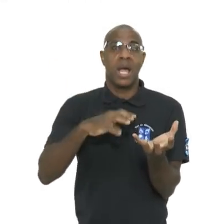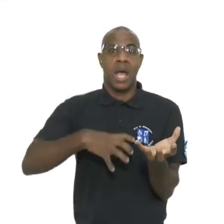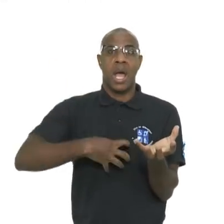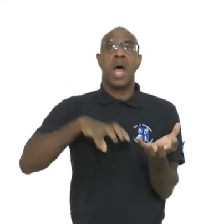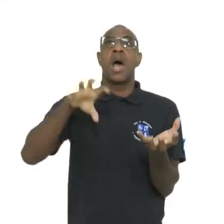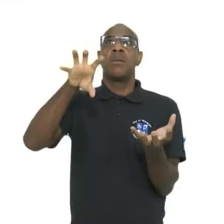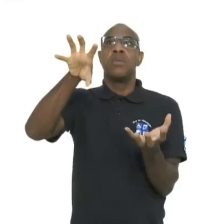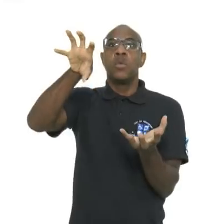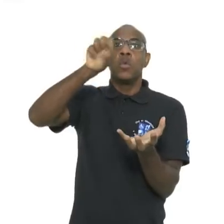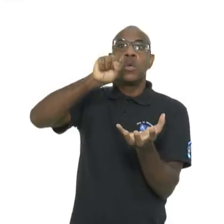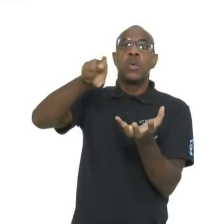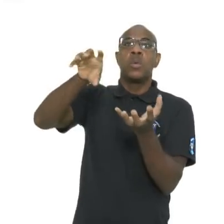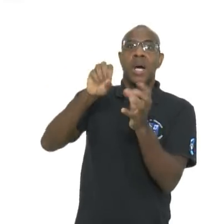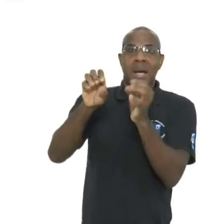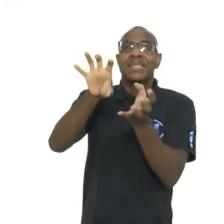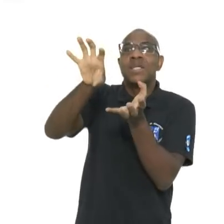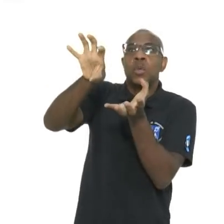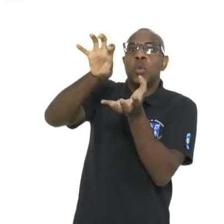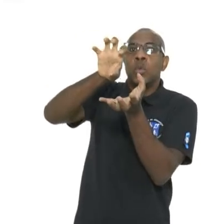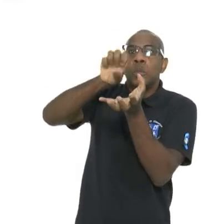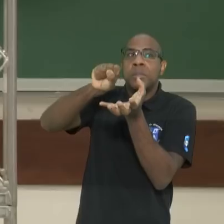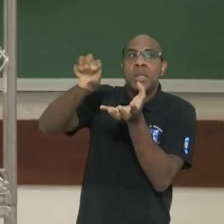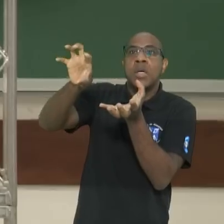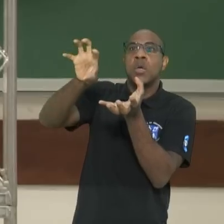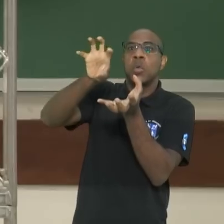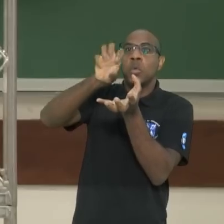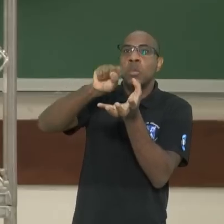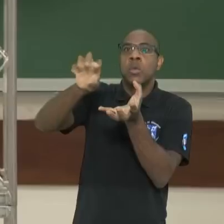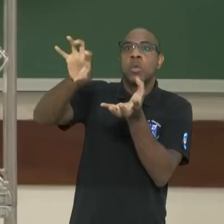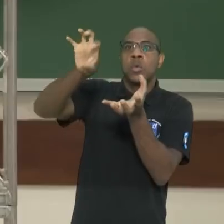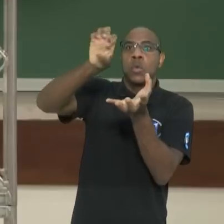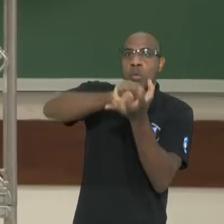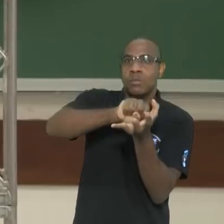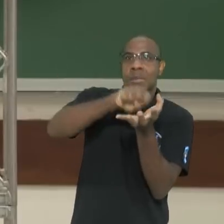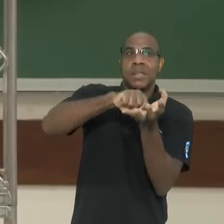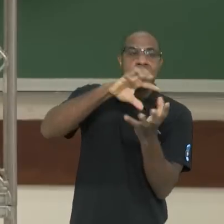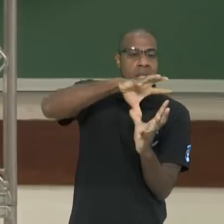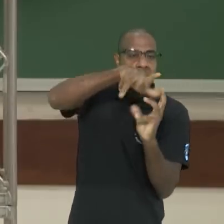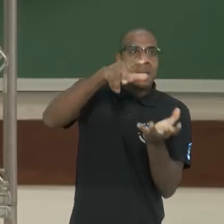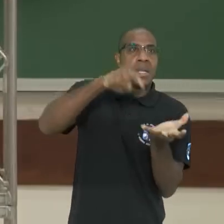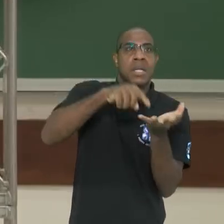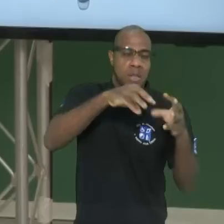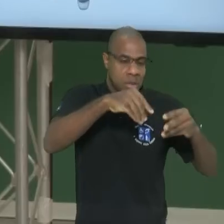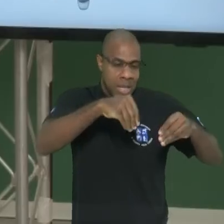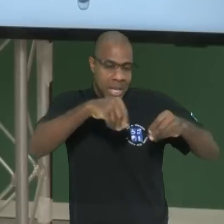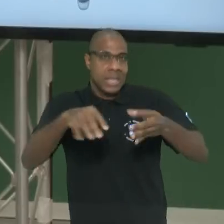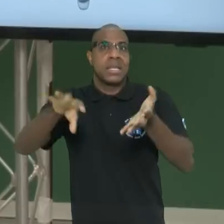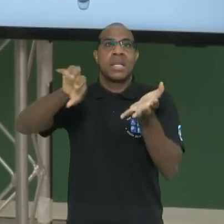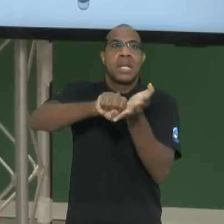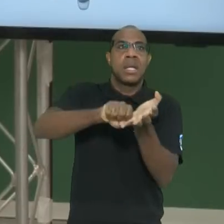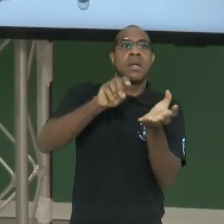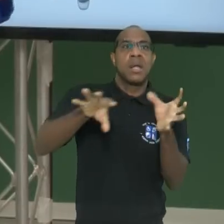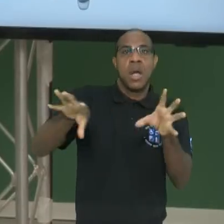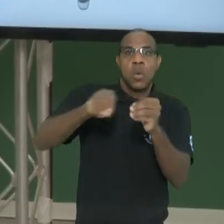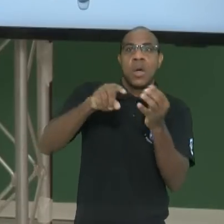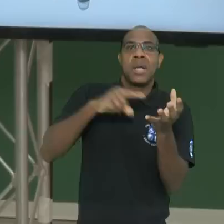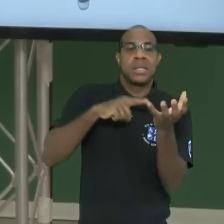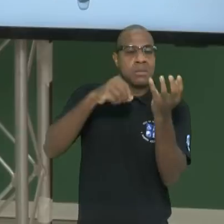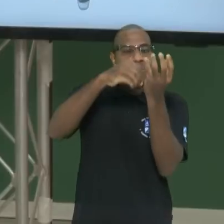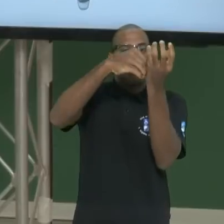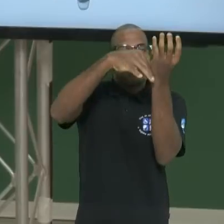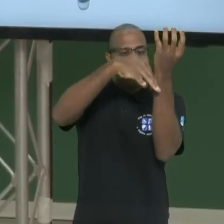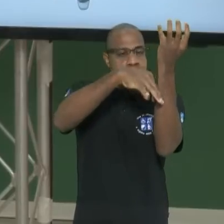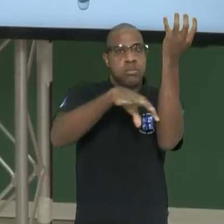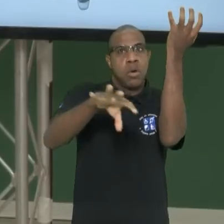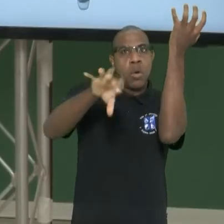no ar e fixá-lo no solo. São bactérias que vivem lá na raiz de plantas